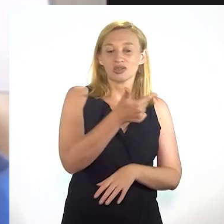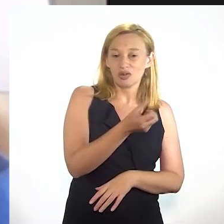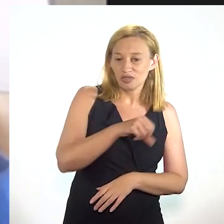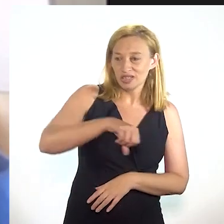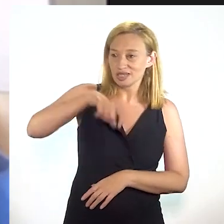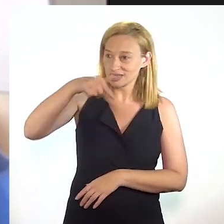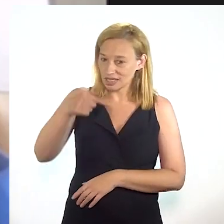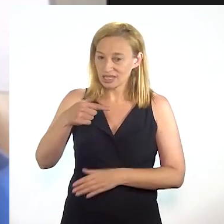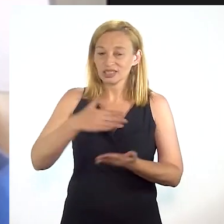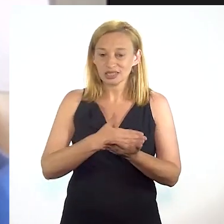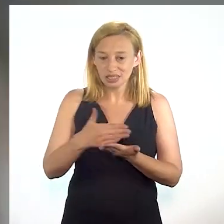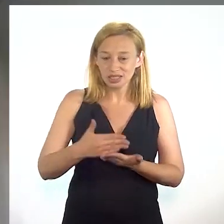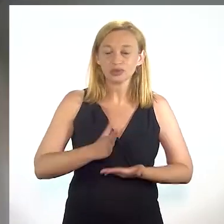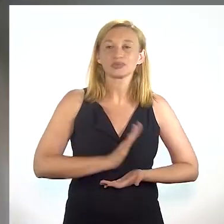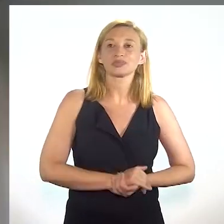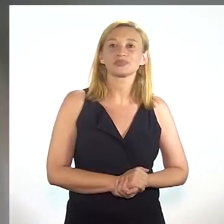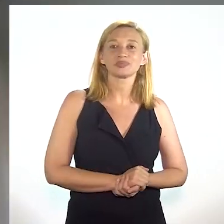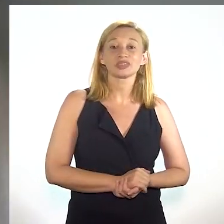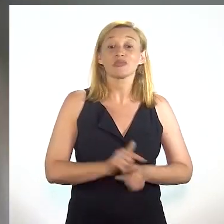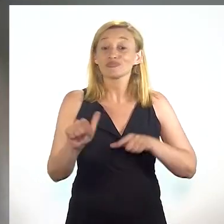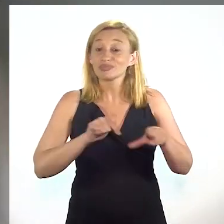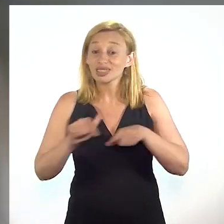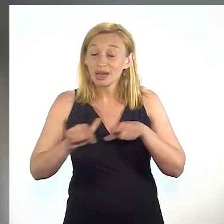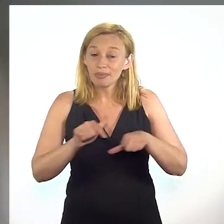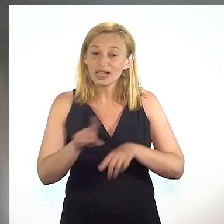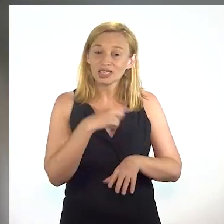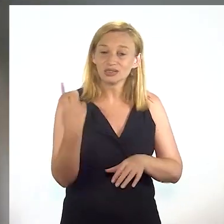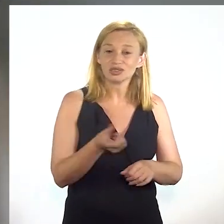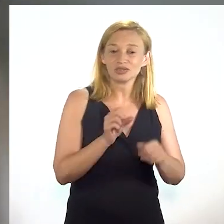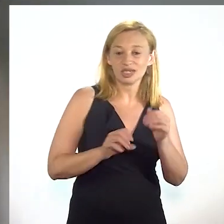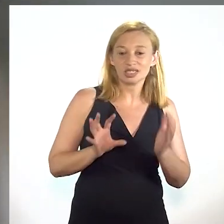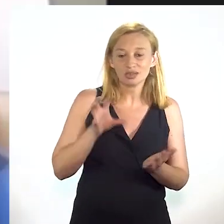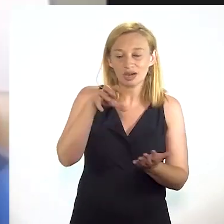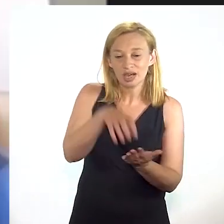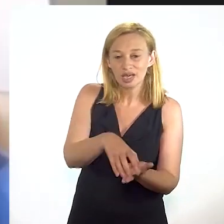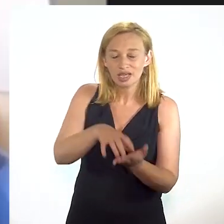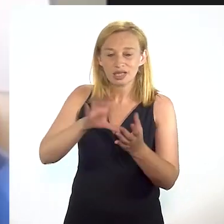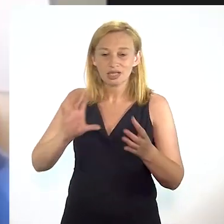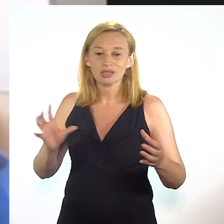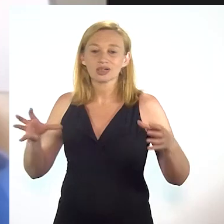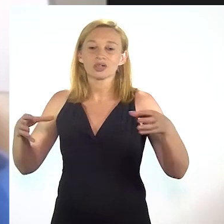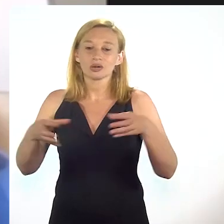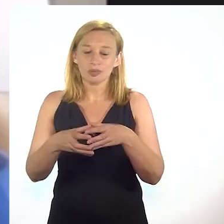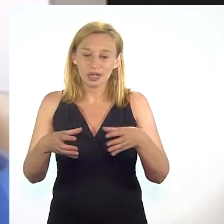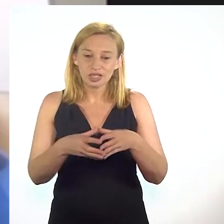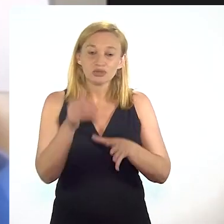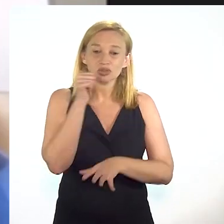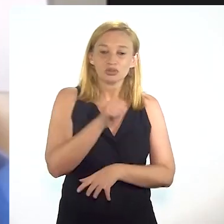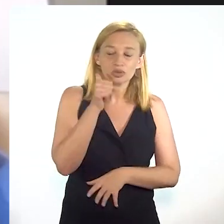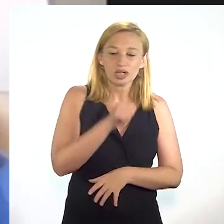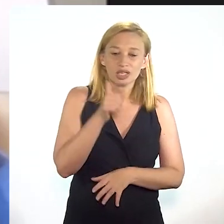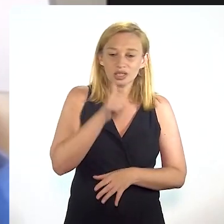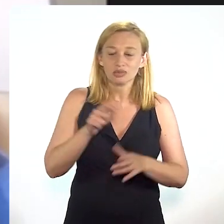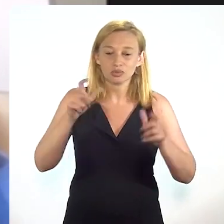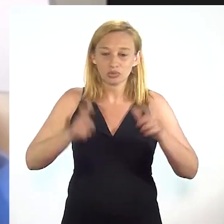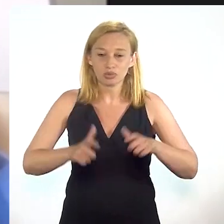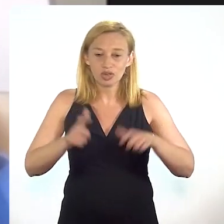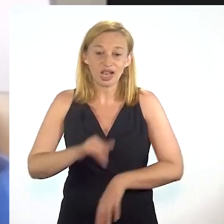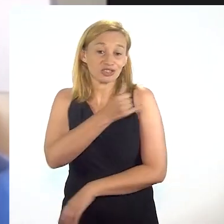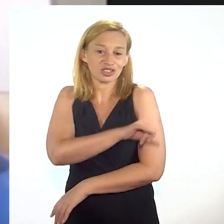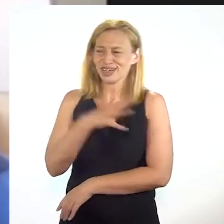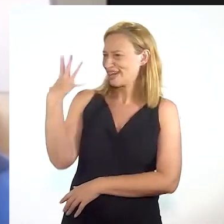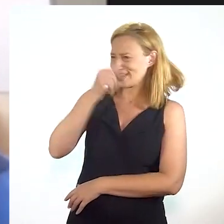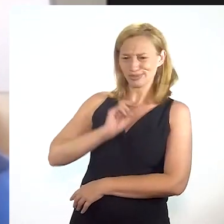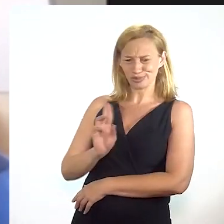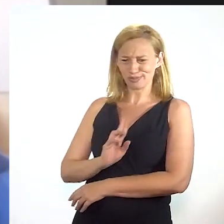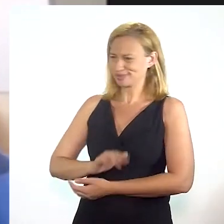97, que é o trabalho que a gente faz com a Rede Cooperativa de Mulheres Empreendedoras da região do Rio de Janeiro. Oh,